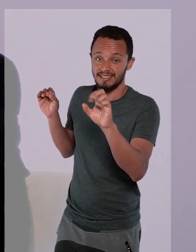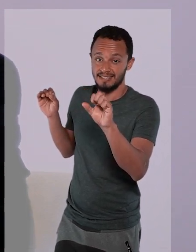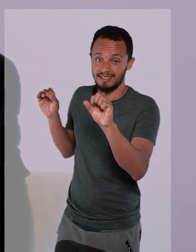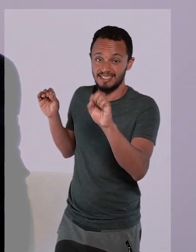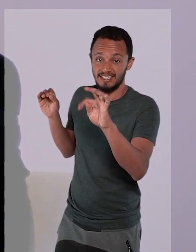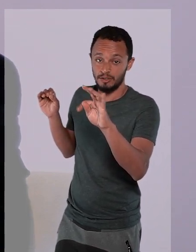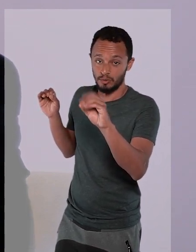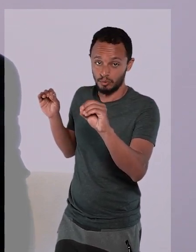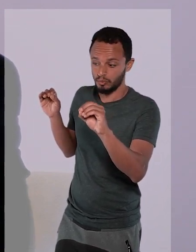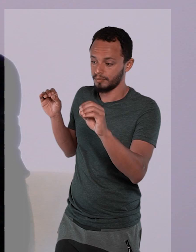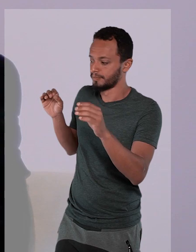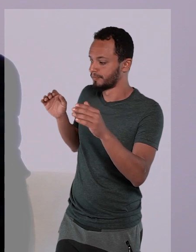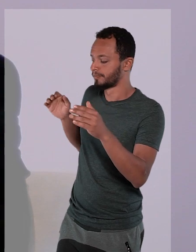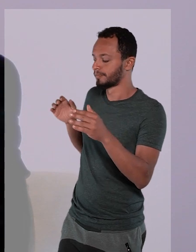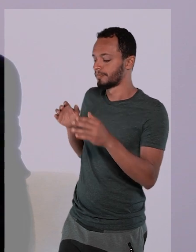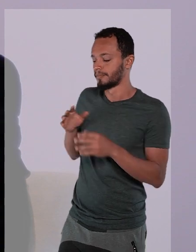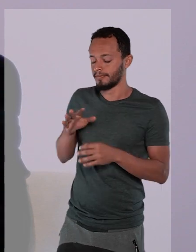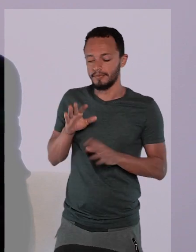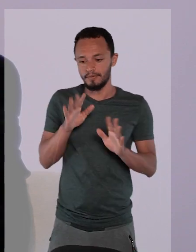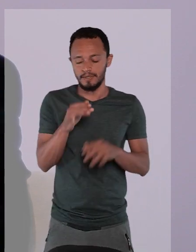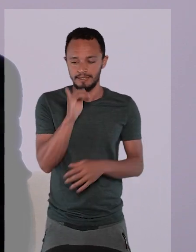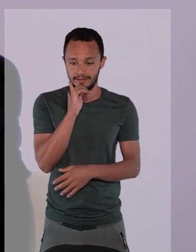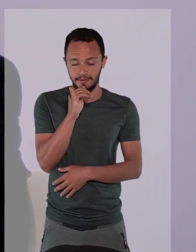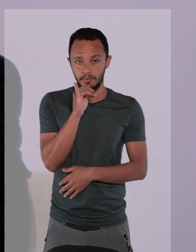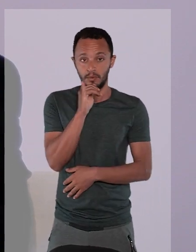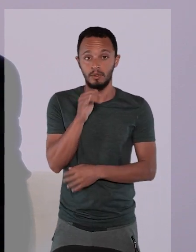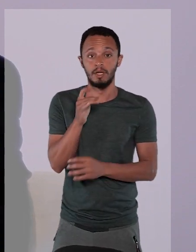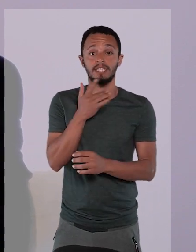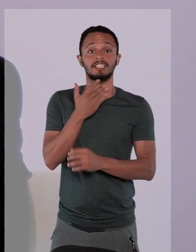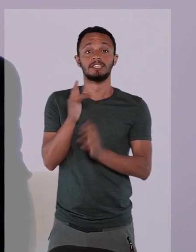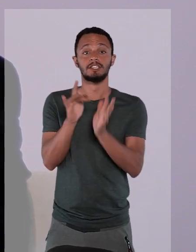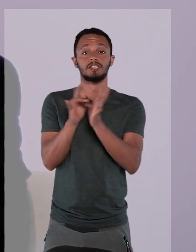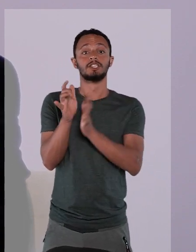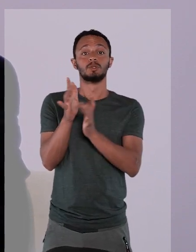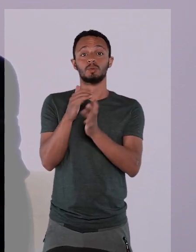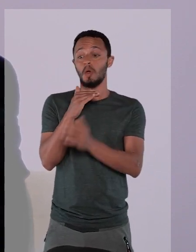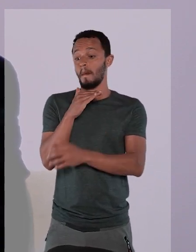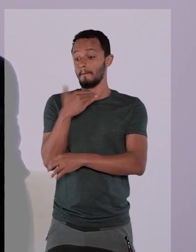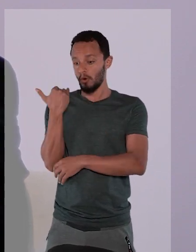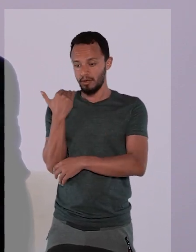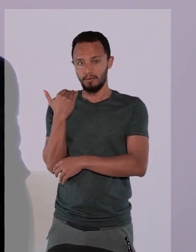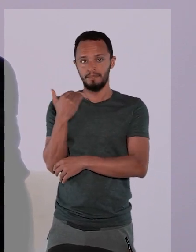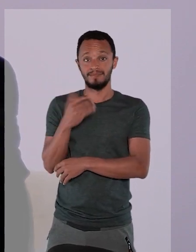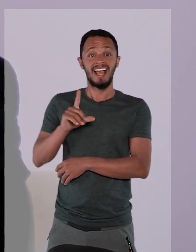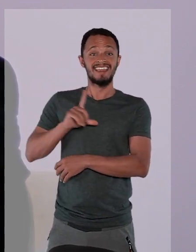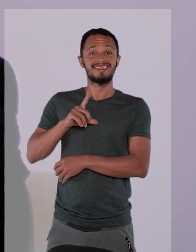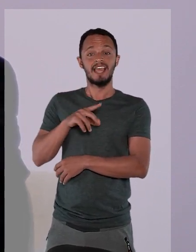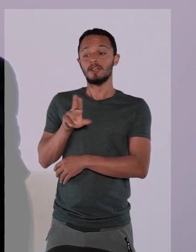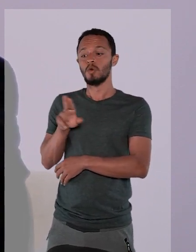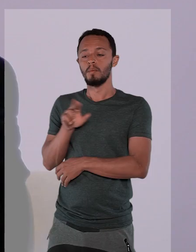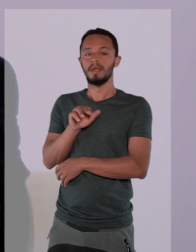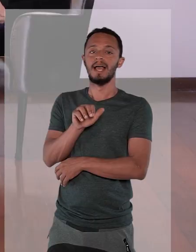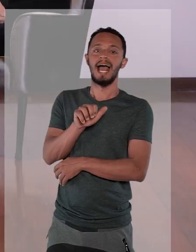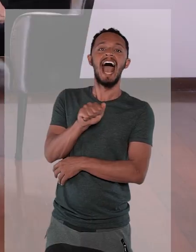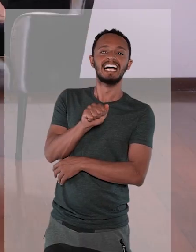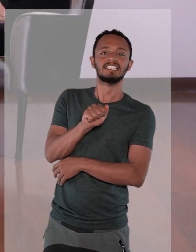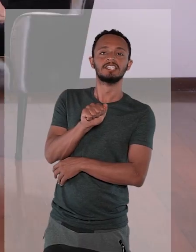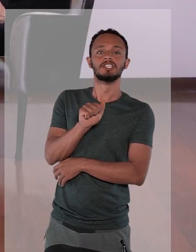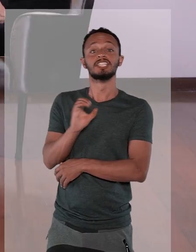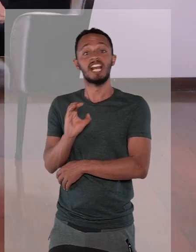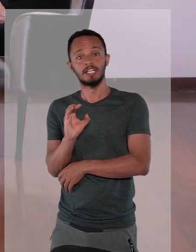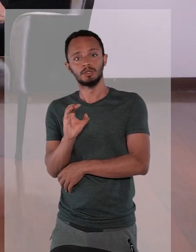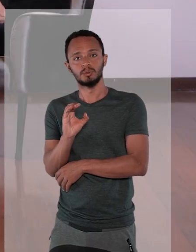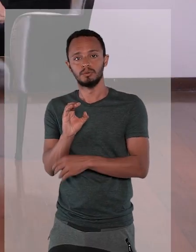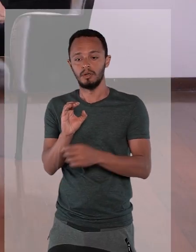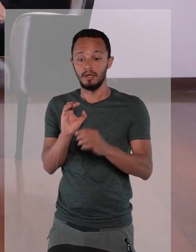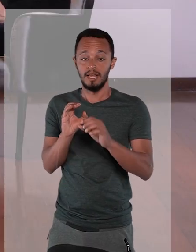que você comentasse o que de mais produtivo sobra dessa catástrofe toda, né?